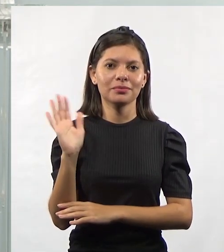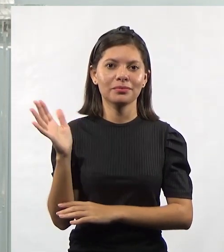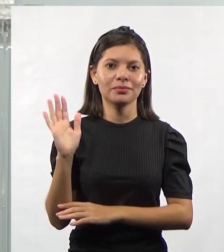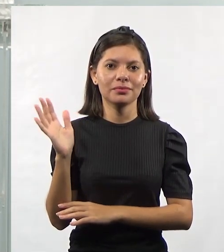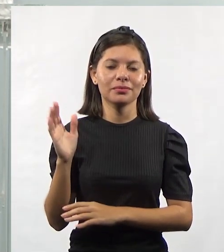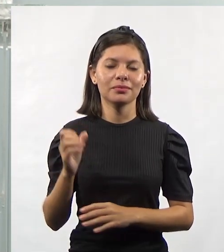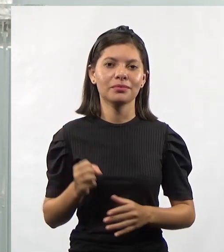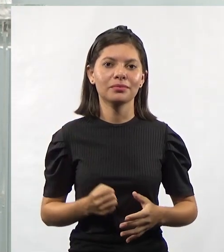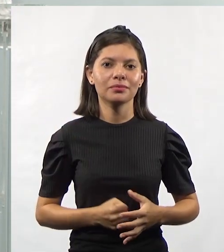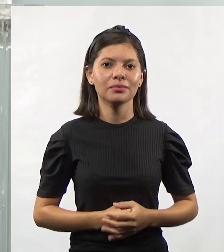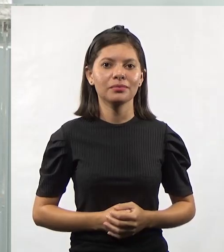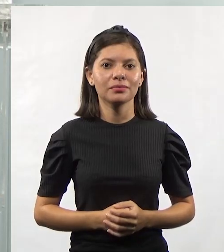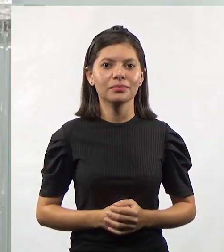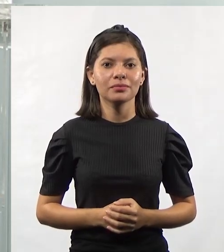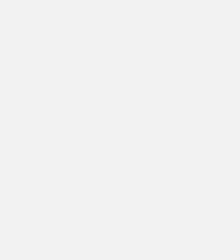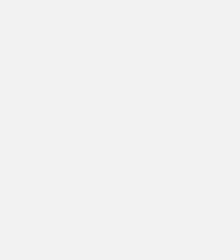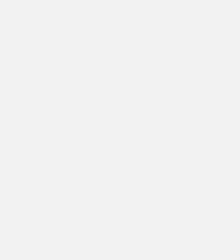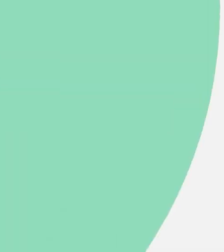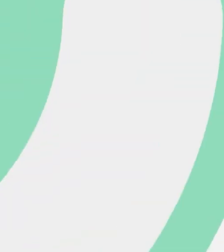e educação. Até lá!